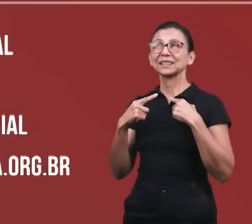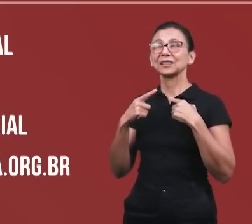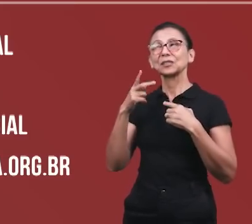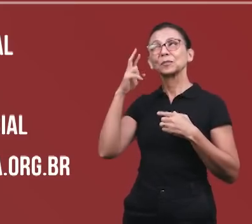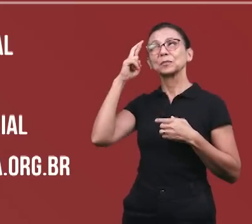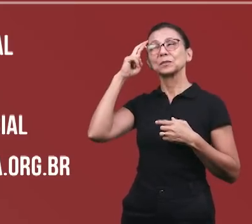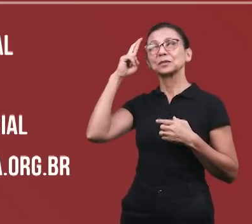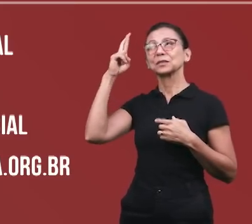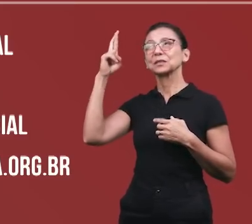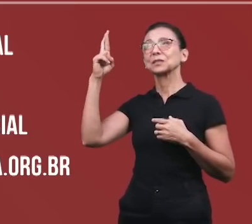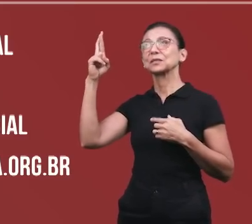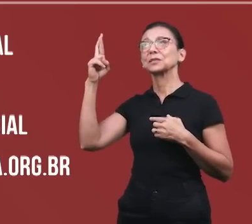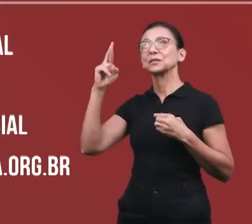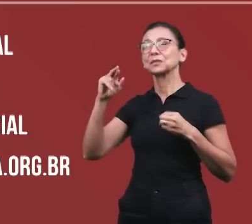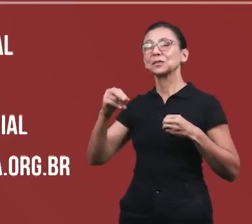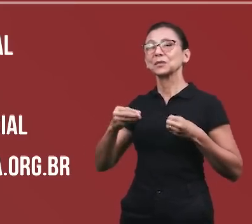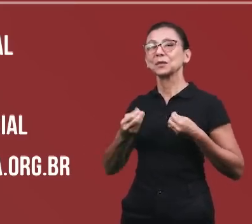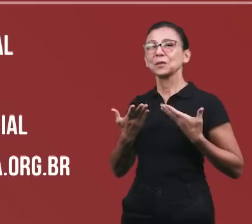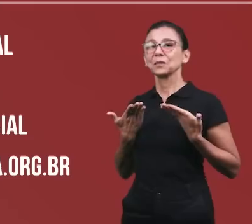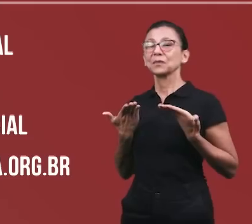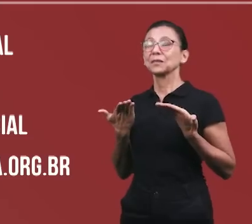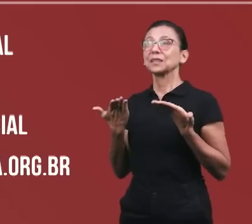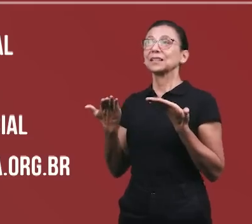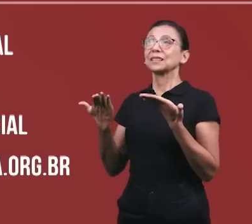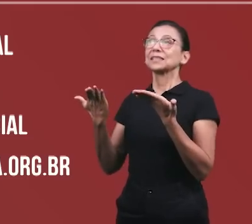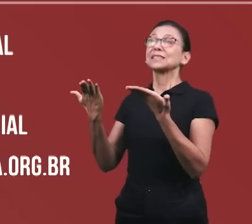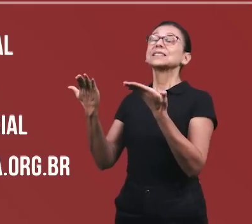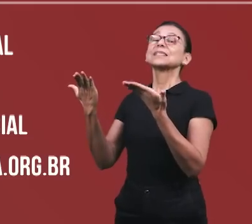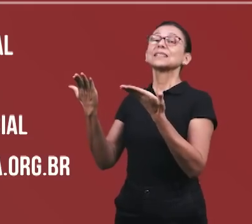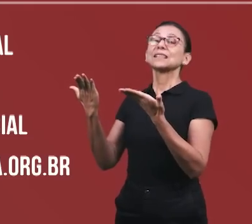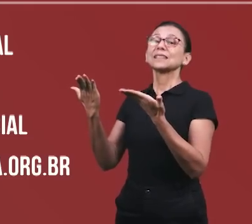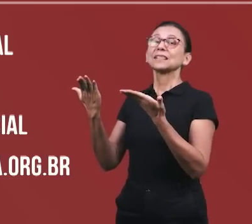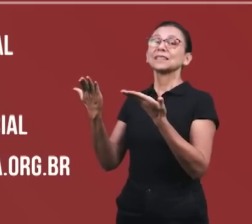quero dar-te, meu Senhor,